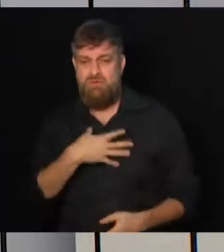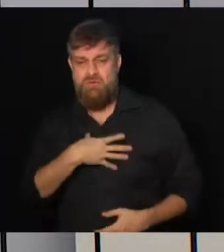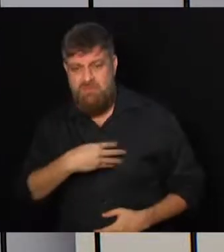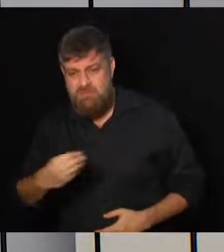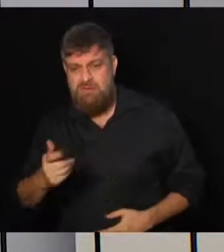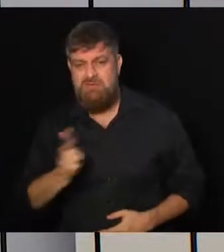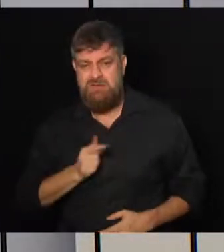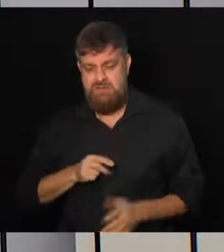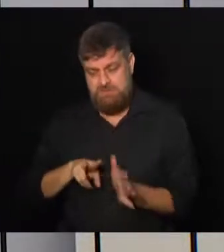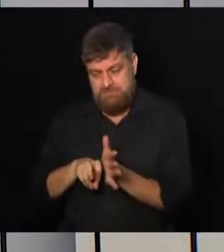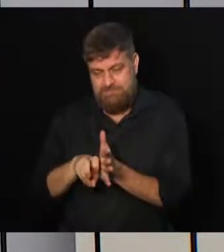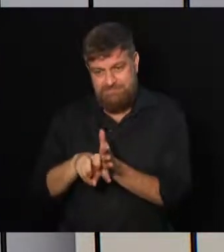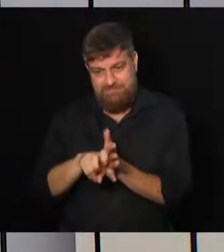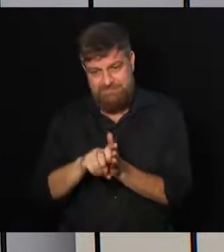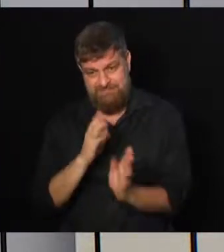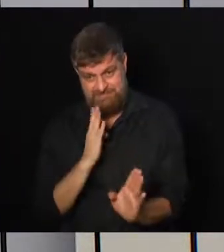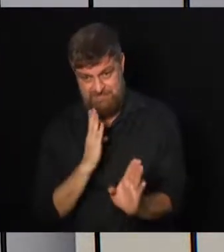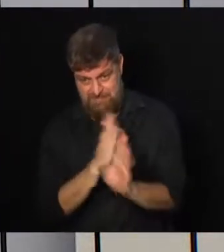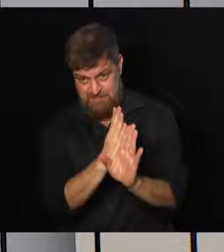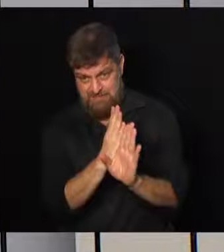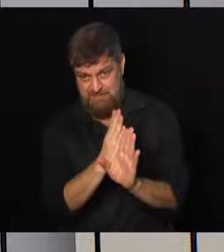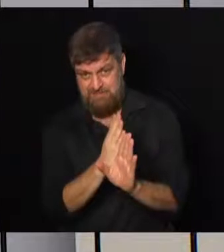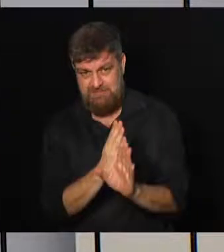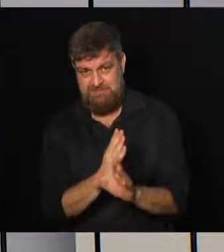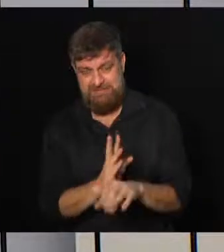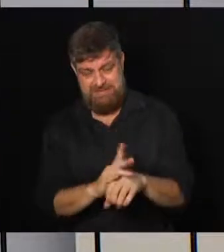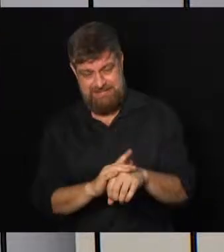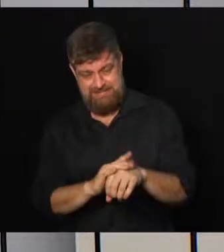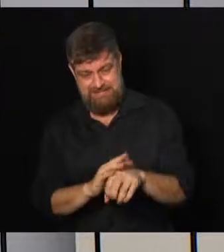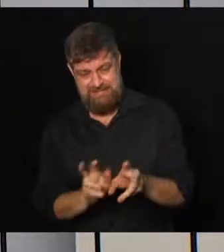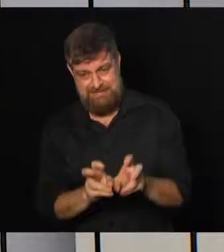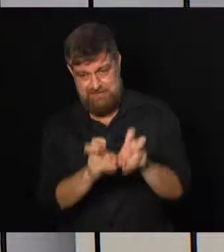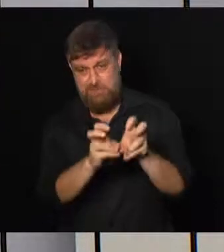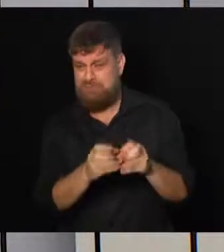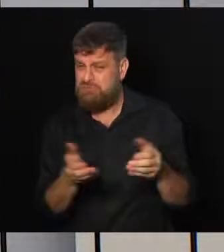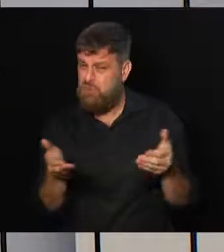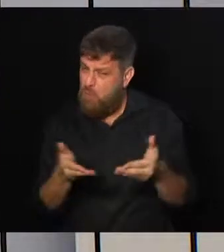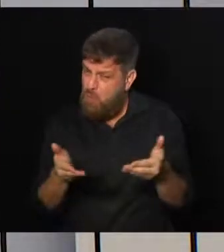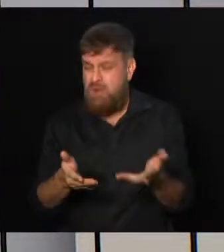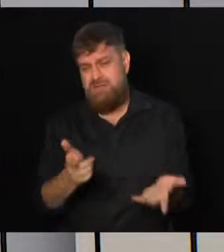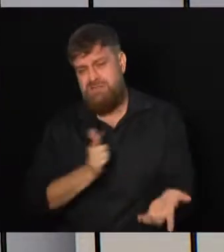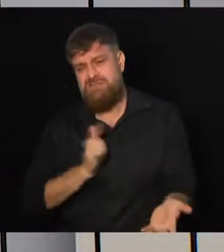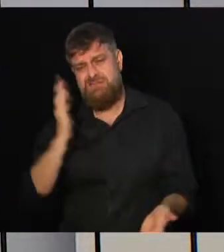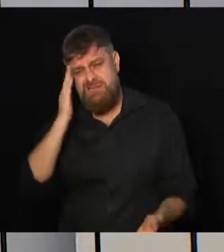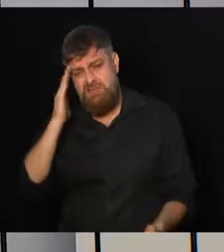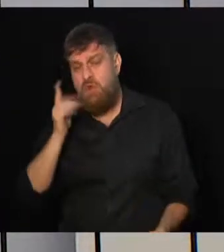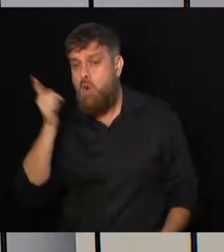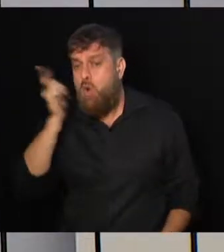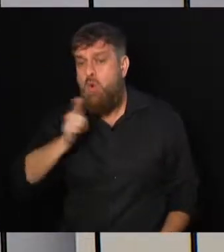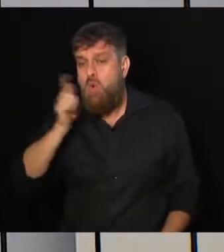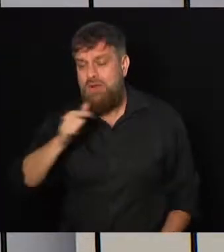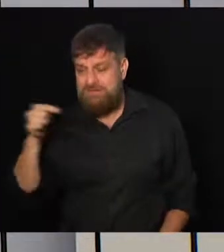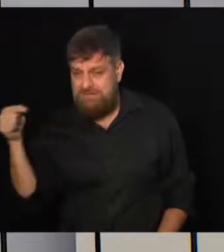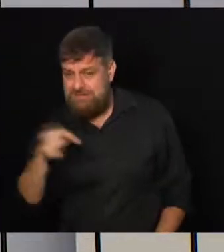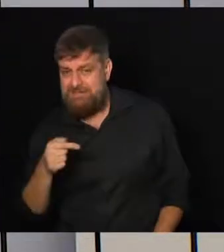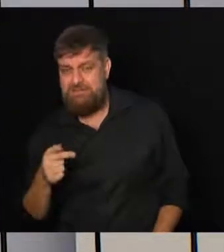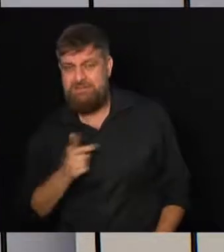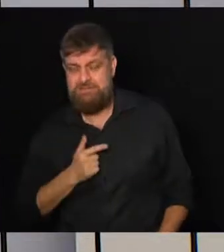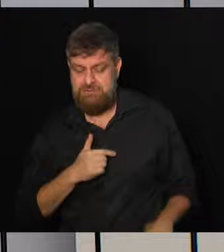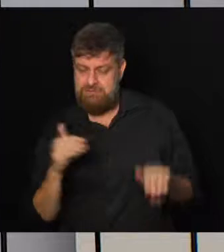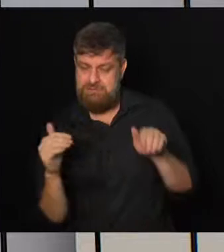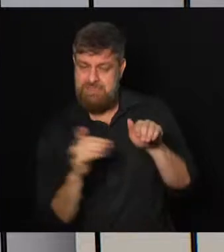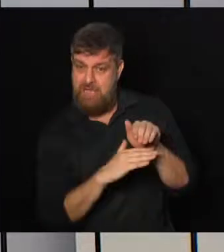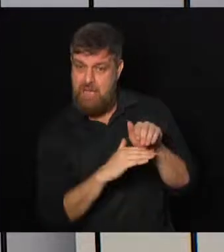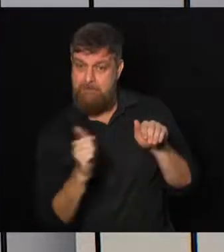forem diagnosticados com essa terrível doença que existe hoje aqui, a gente consegue pelo menos amenizar